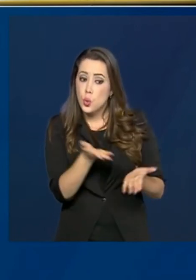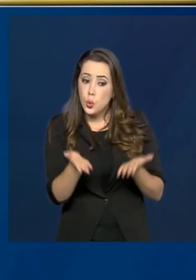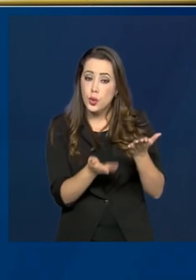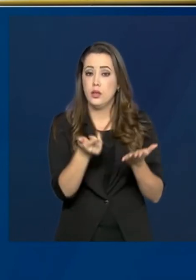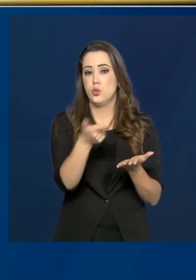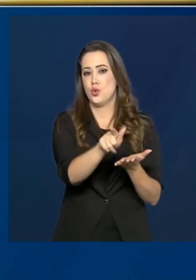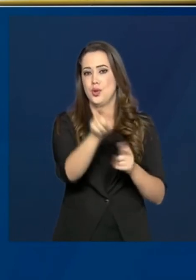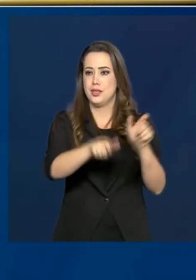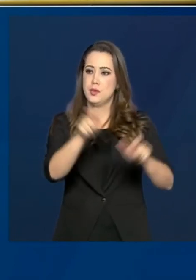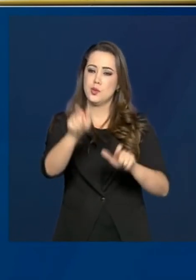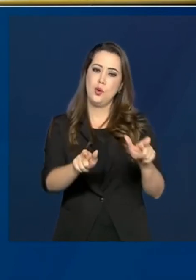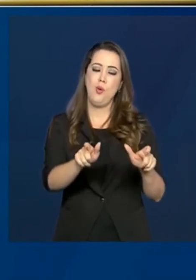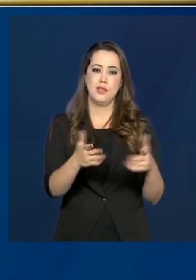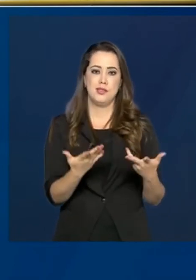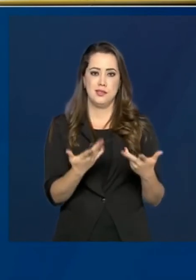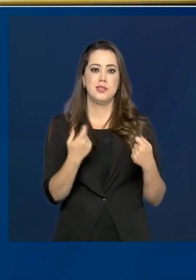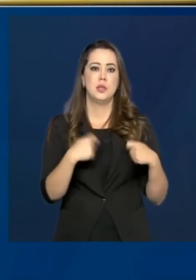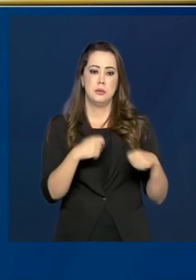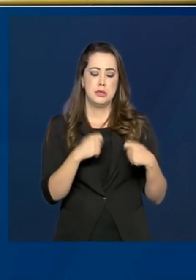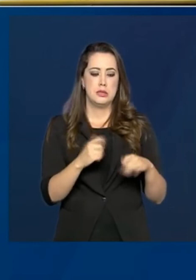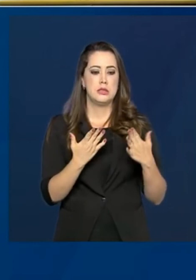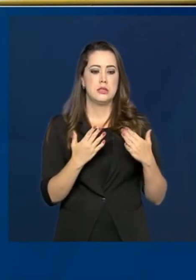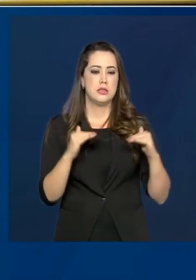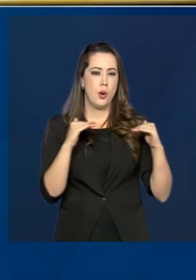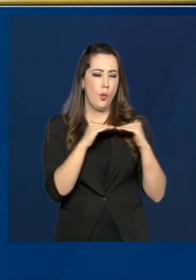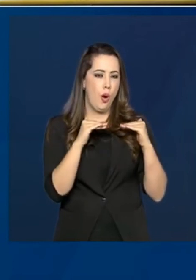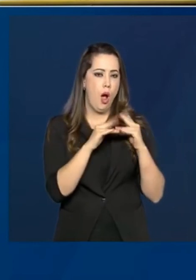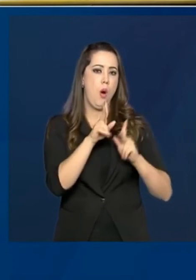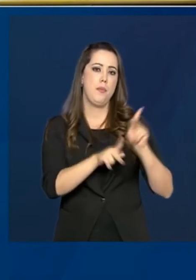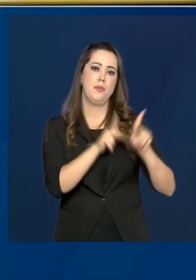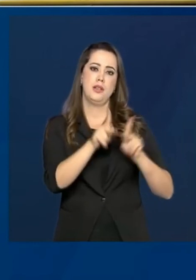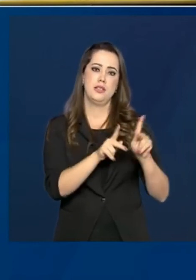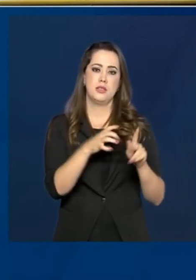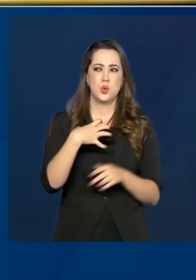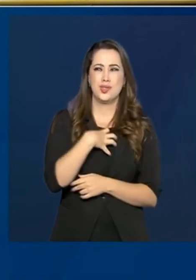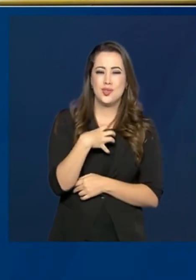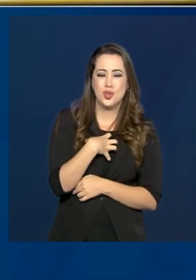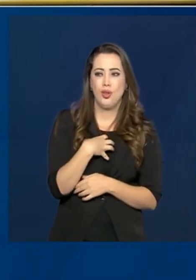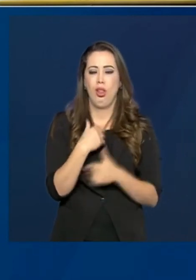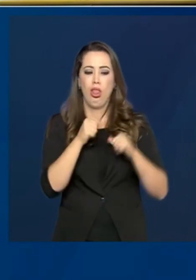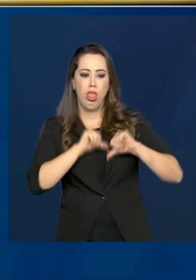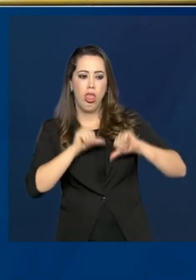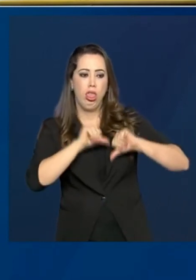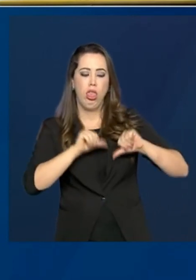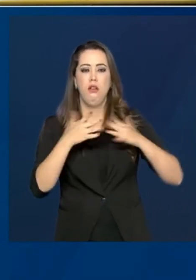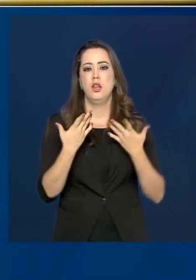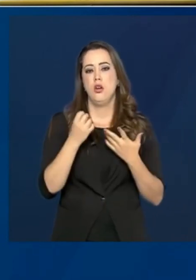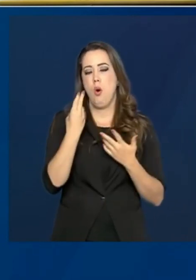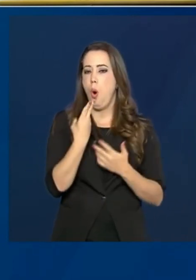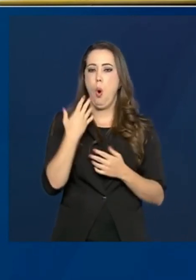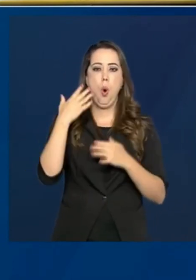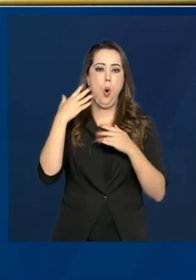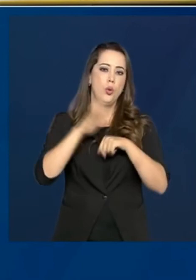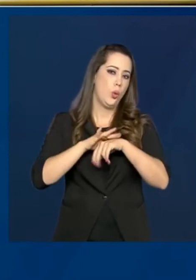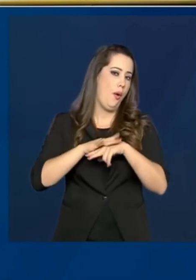seus perfis superiores, ou seja, mais ou menos igual à população, sem tantos sintomas de doença mental ou alteração